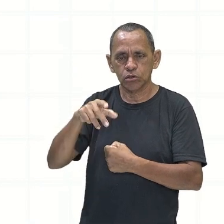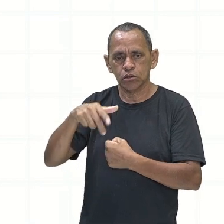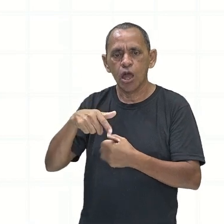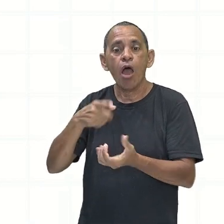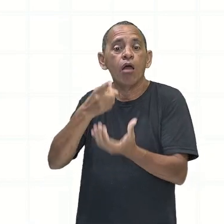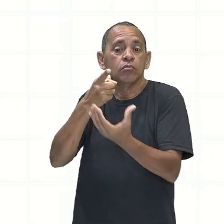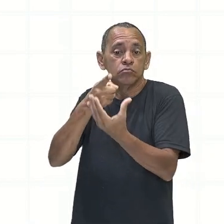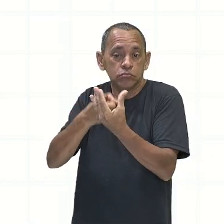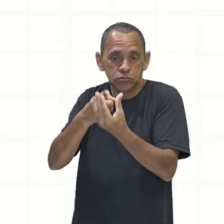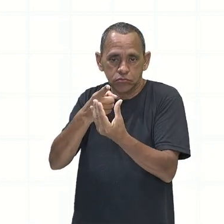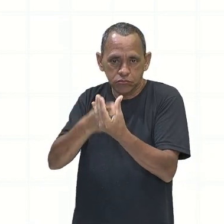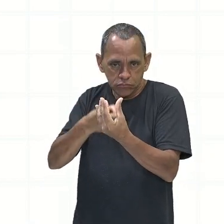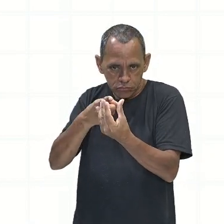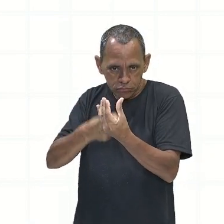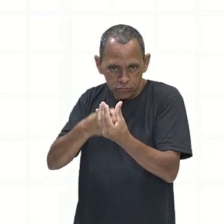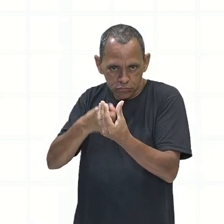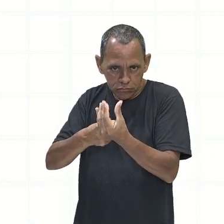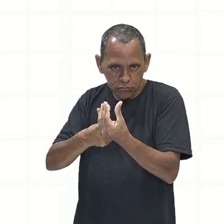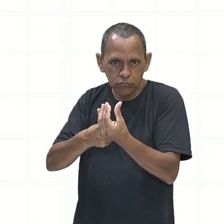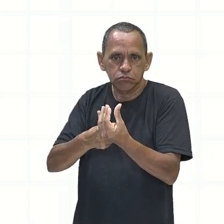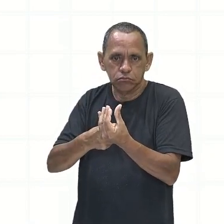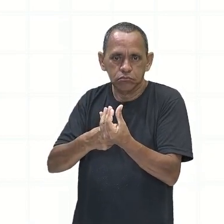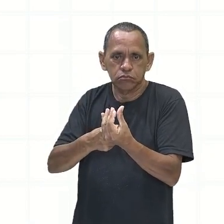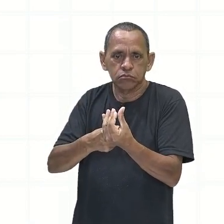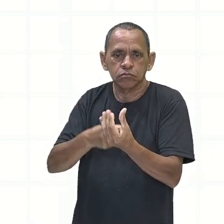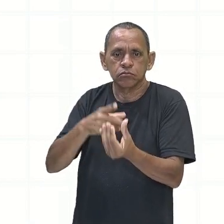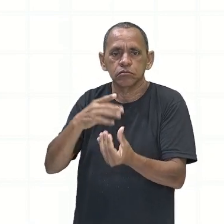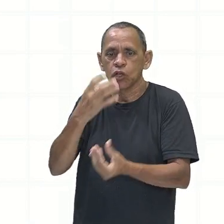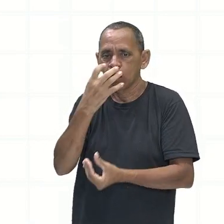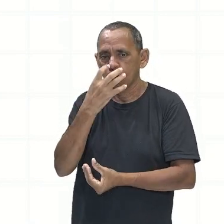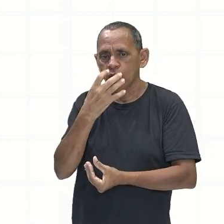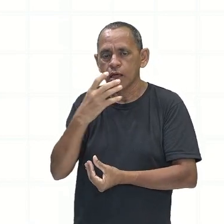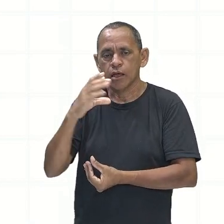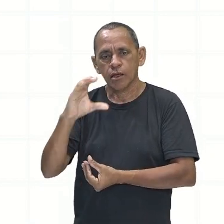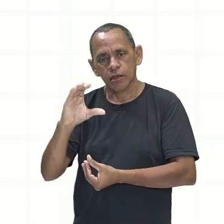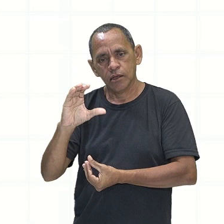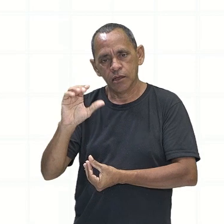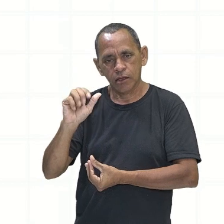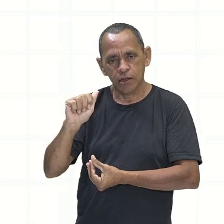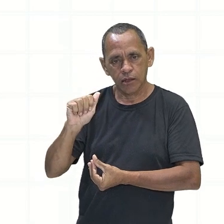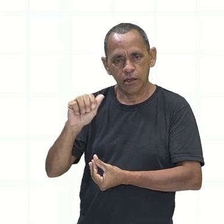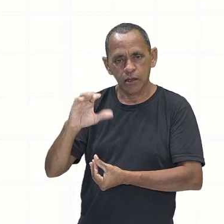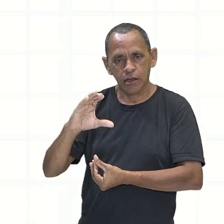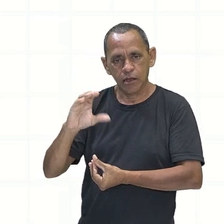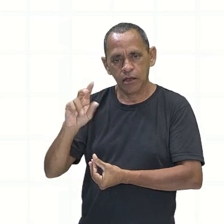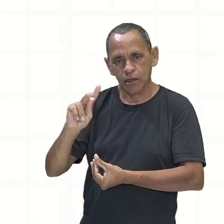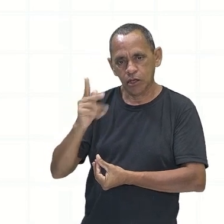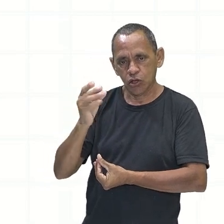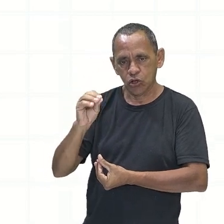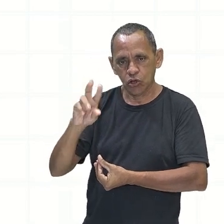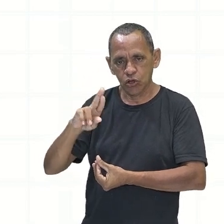Então, são palavras que estarão compostas de 2 substantivos ou mais, né?